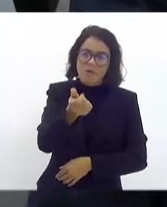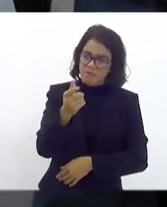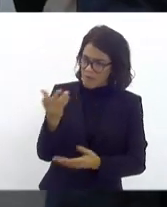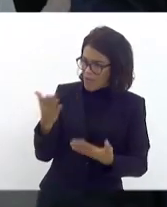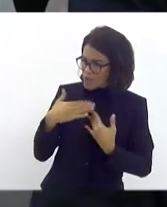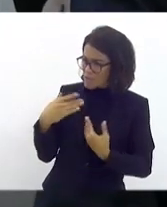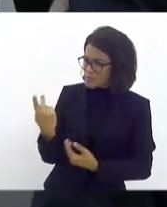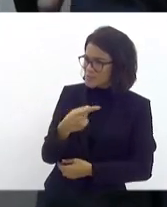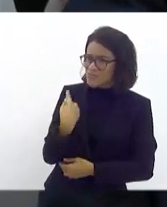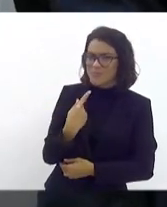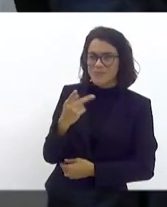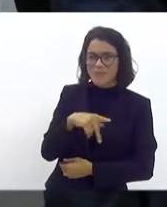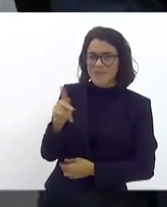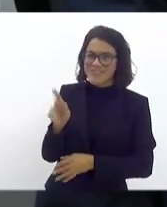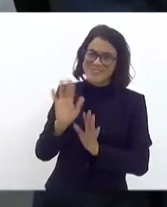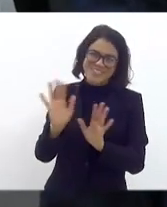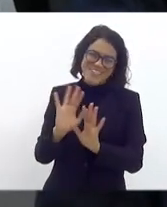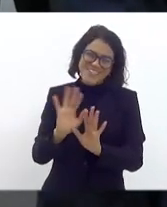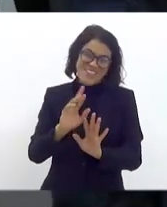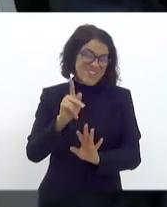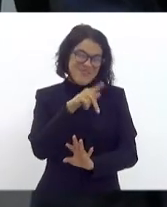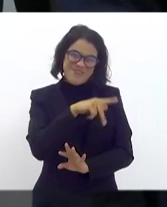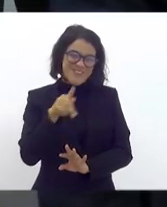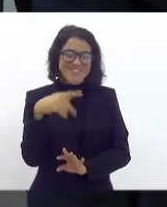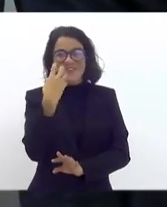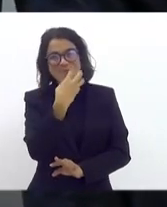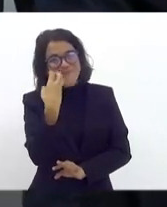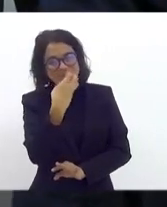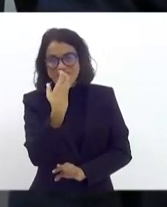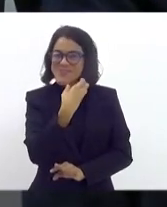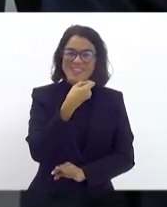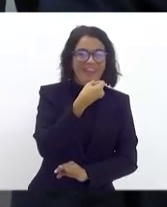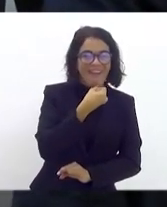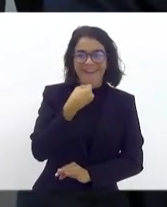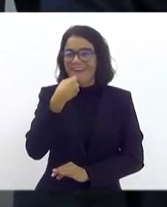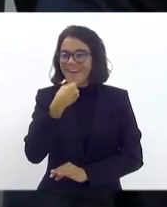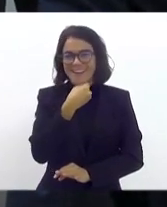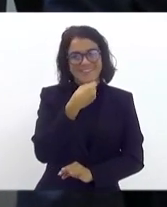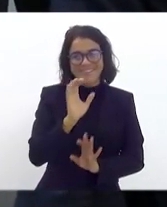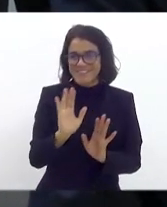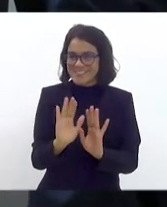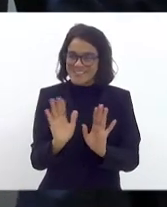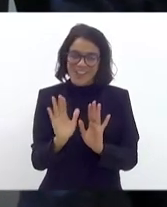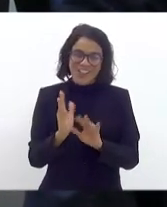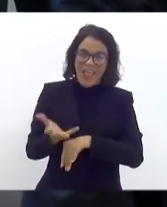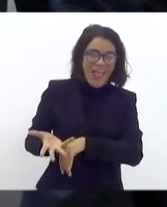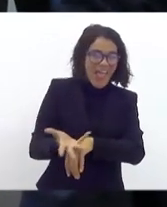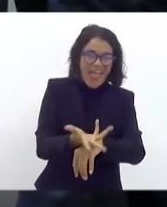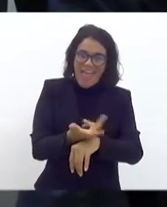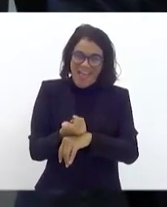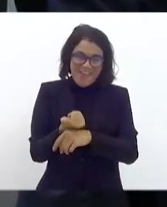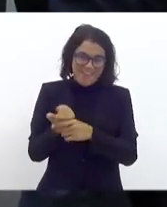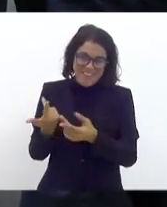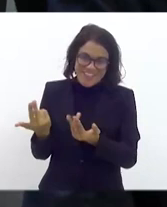professor. Não, eu sou um professor, mas não sou professor de música, nem de canto, não tenho habilidades estas que todos aqui